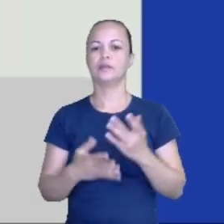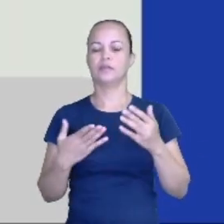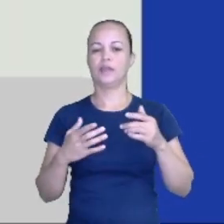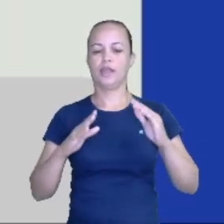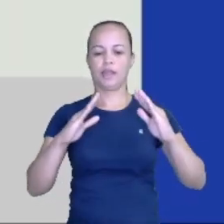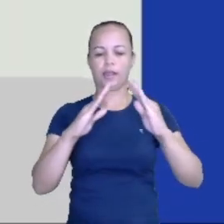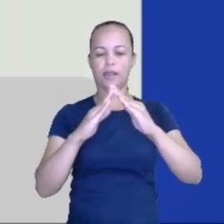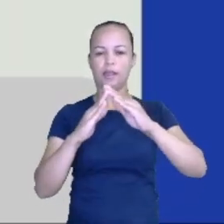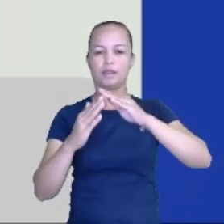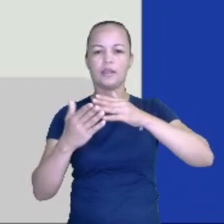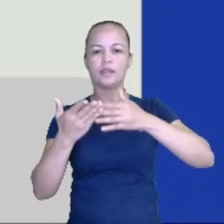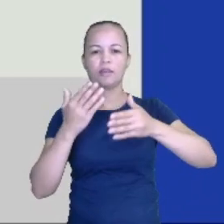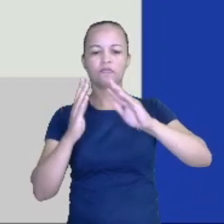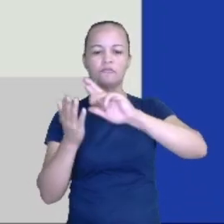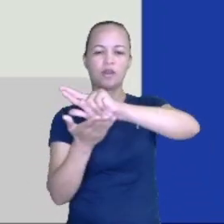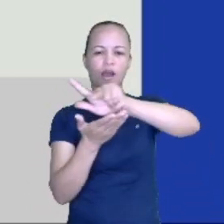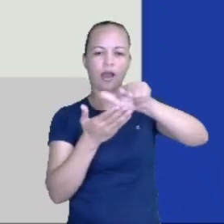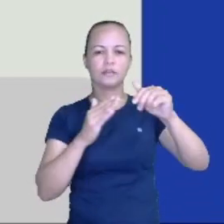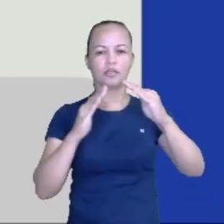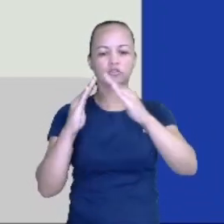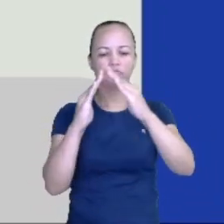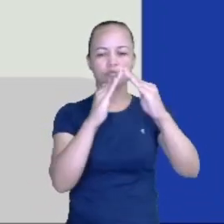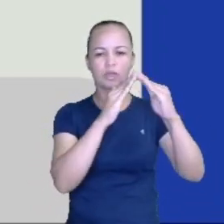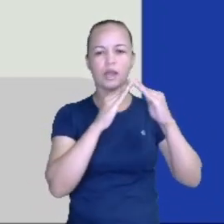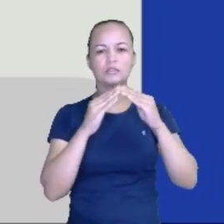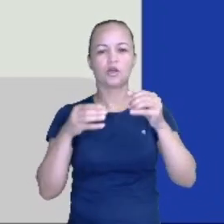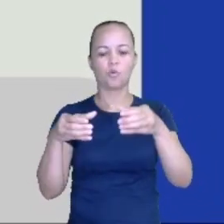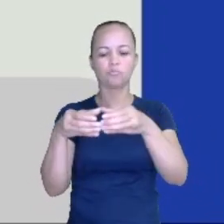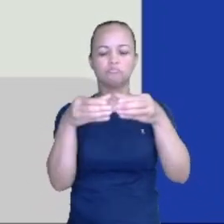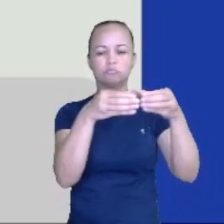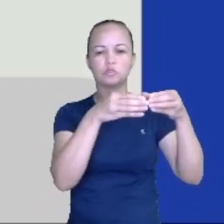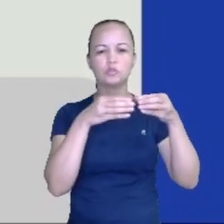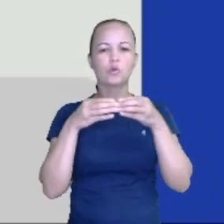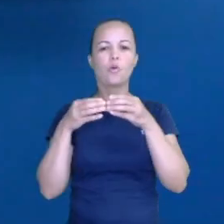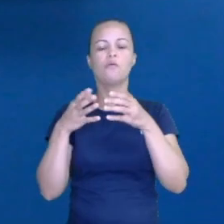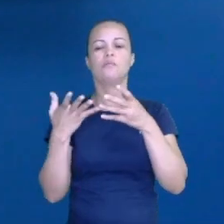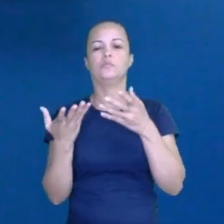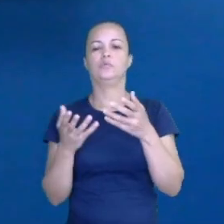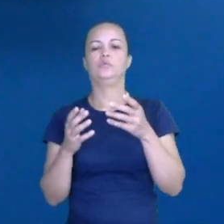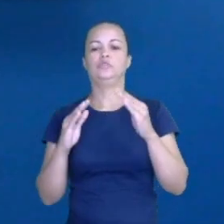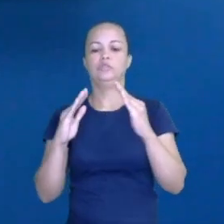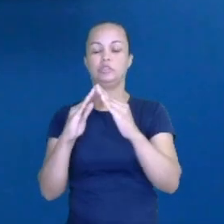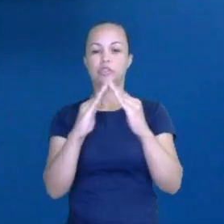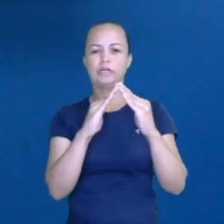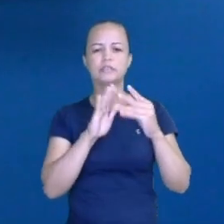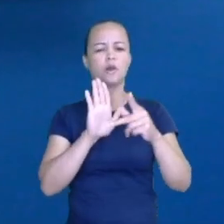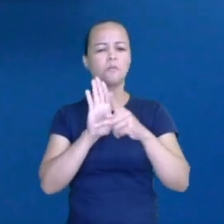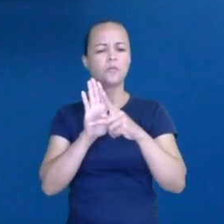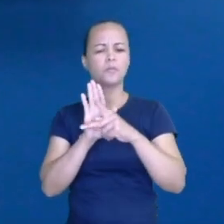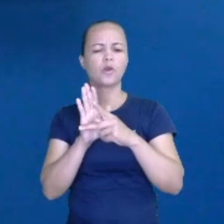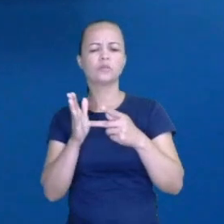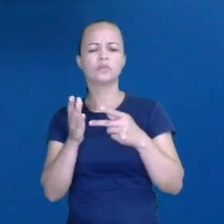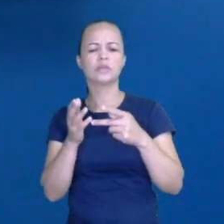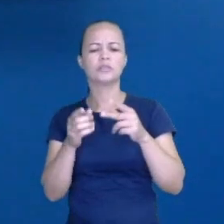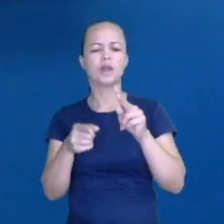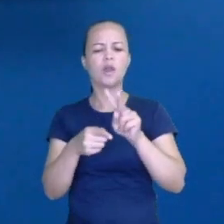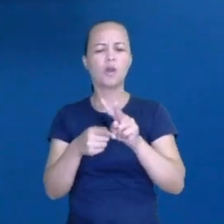Condomínio, existe o condomínio de casas, né? Que é aquele conjunto de casas que tem uma certa proteção, que são